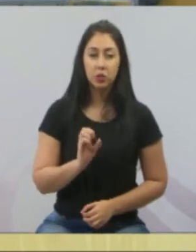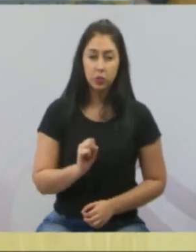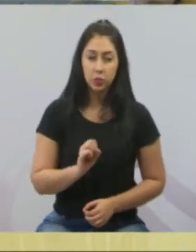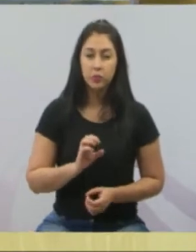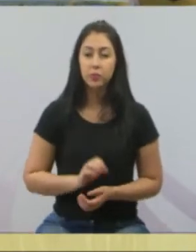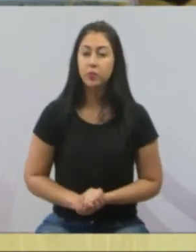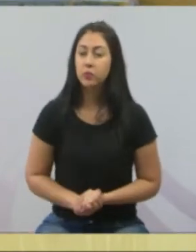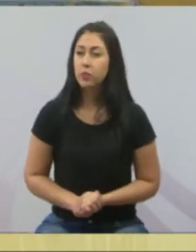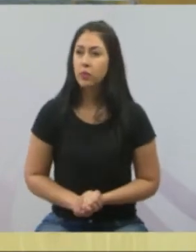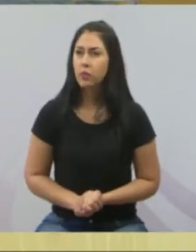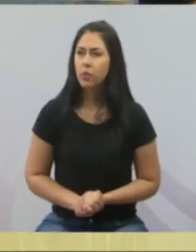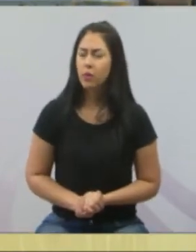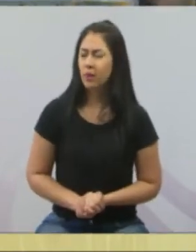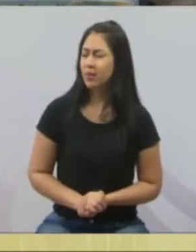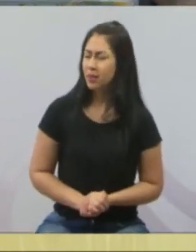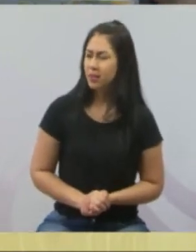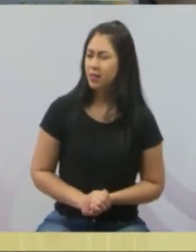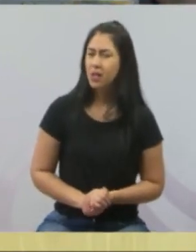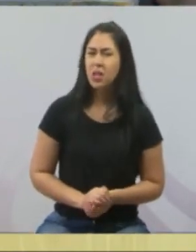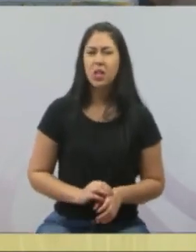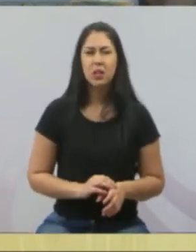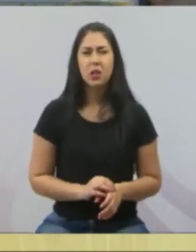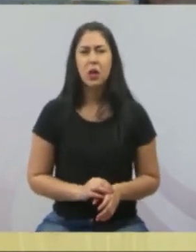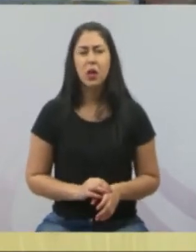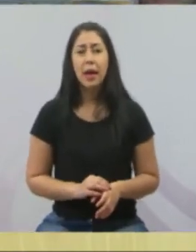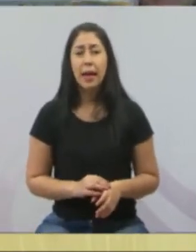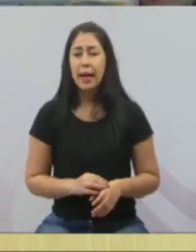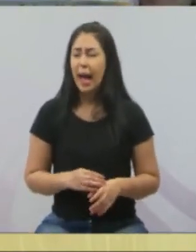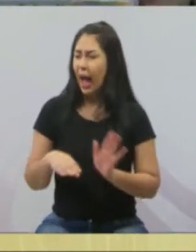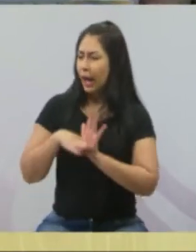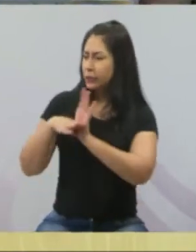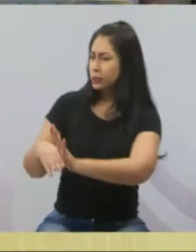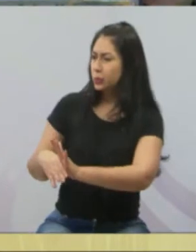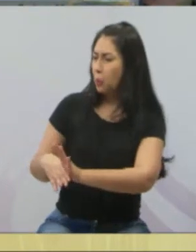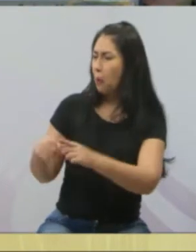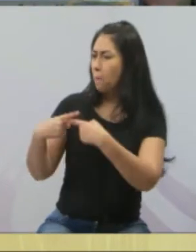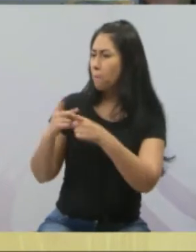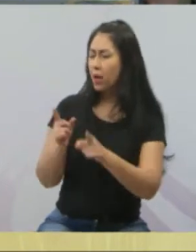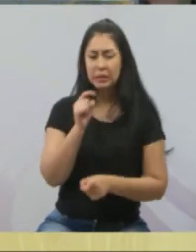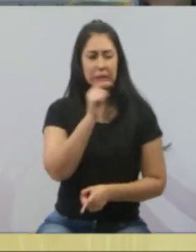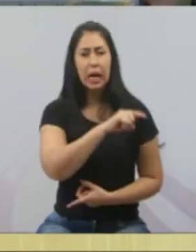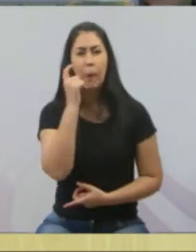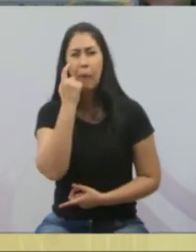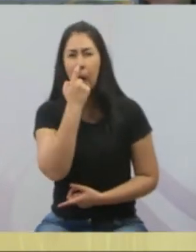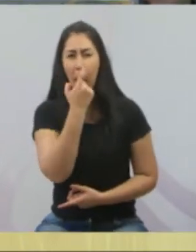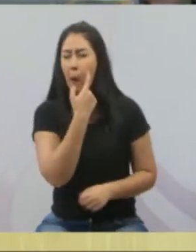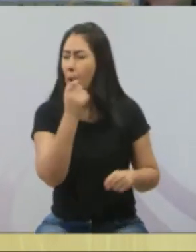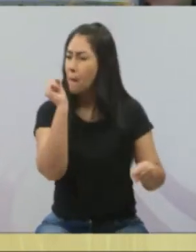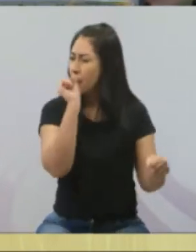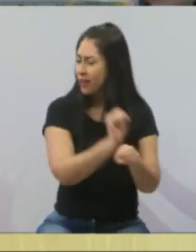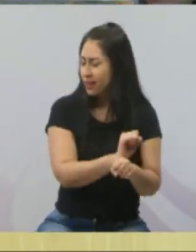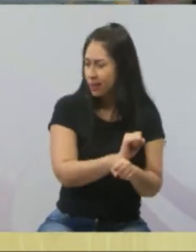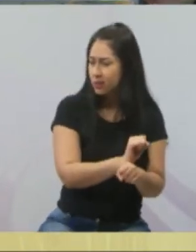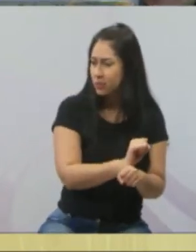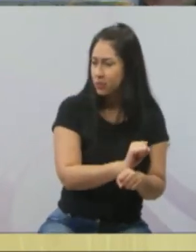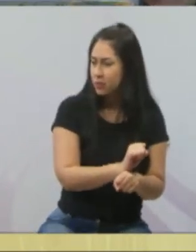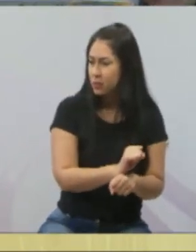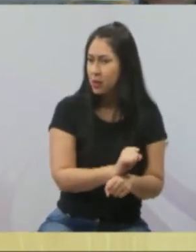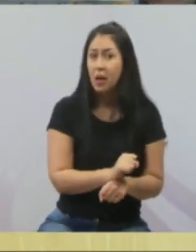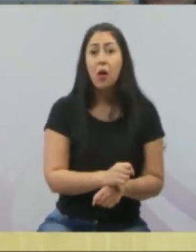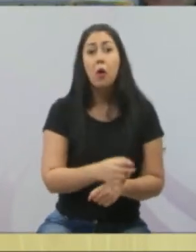da pessoa jurídica é Jacareí. Então, não precisava nem falar isso, né? Porque é um benefício que entra no cofre público